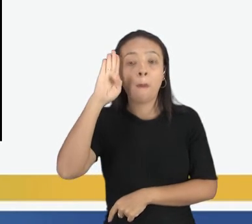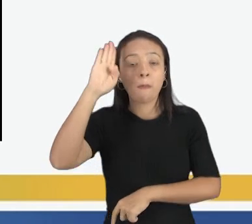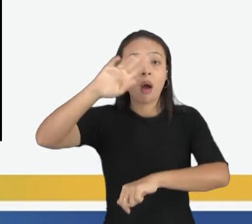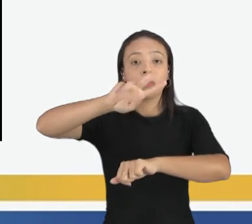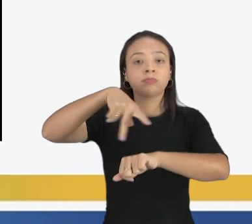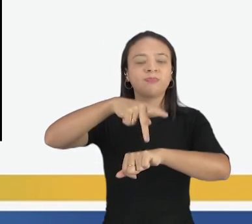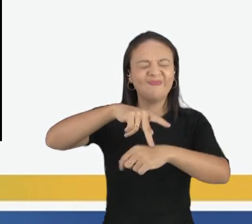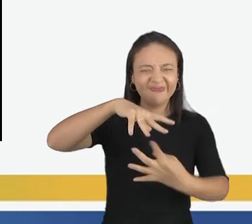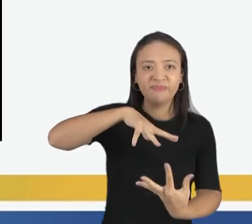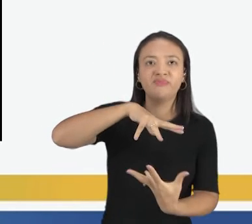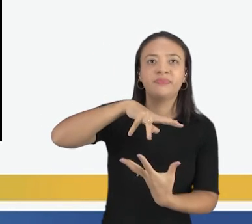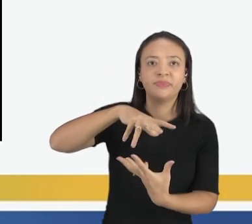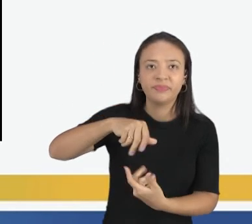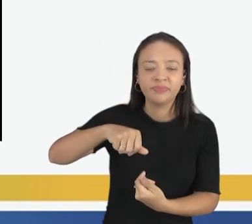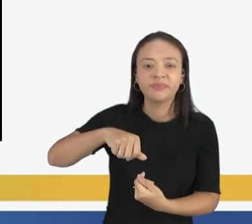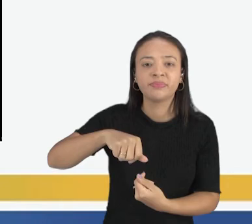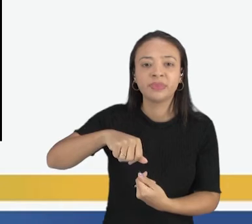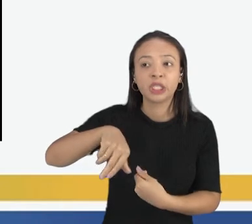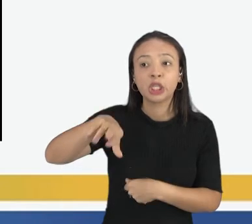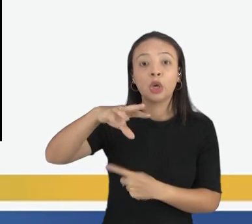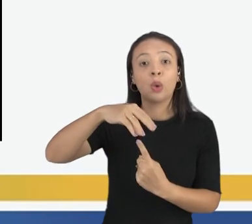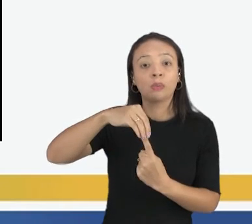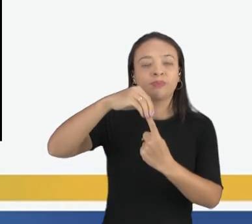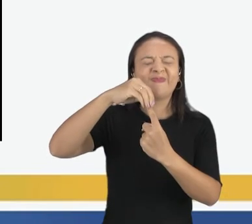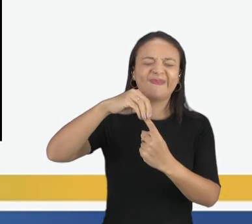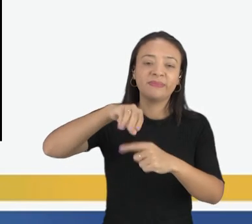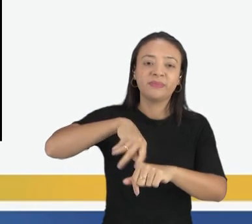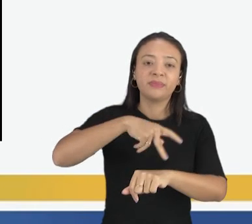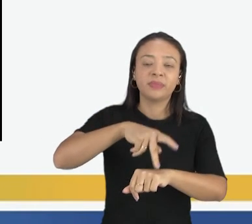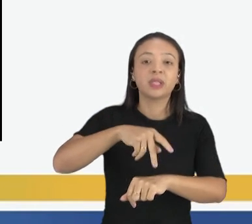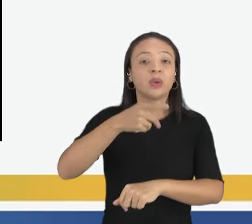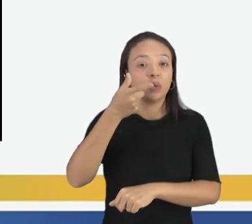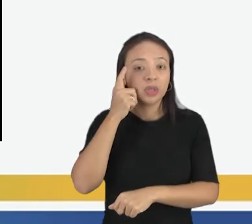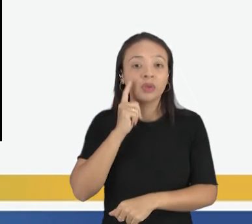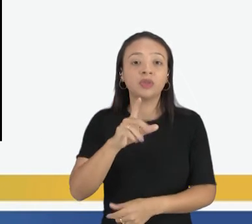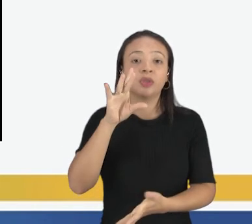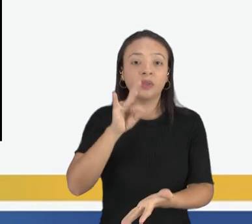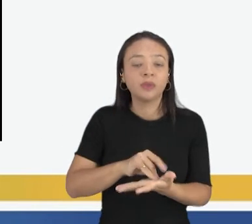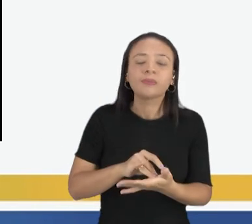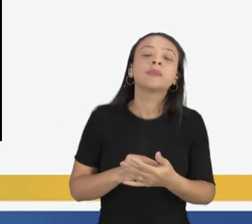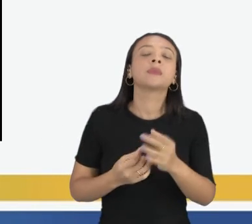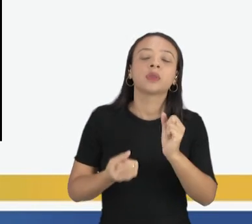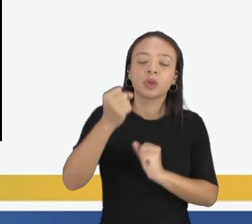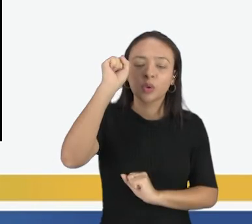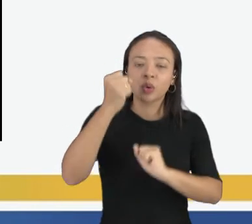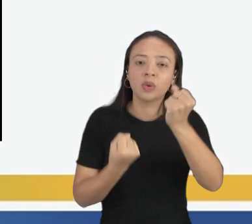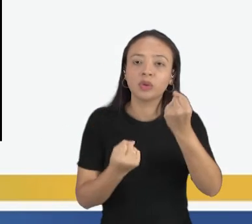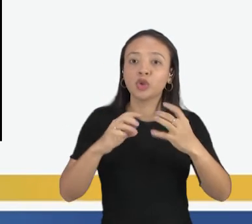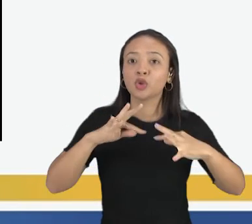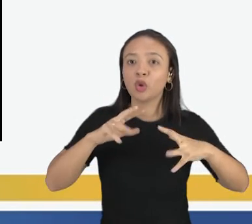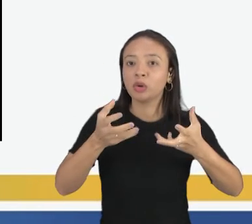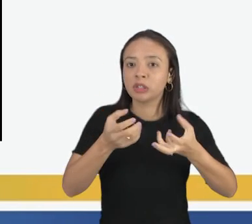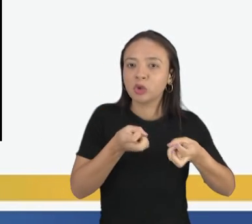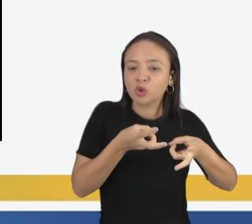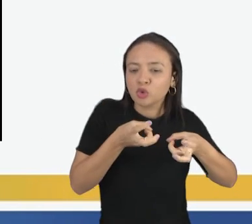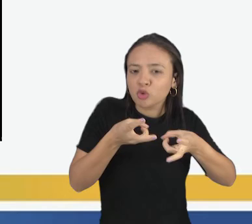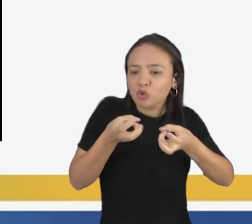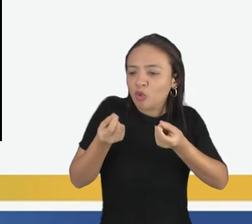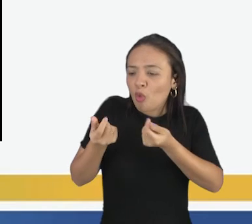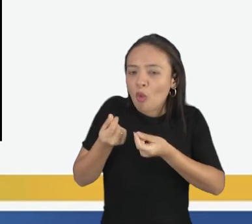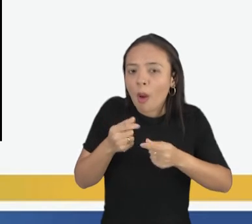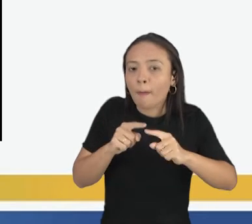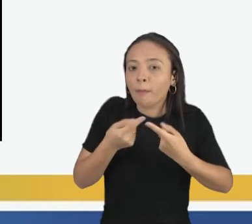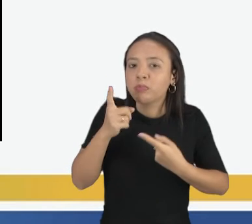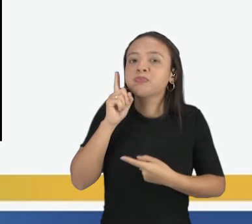econômica mundial, né? Foi o único país, na verdade, que lucrou aí com a indústria, né? Começa todo mundo querendo lucrar, mas os Estados Unidos que se